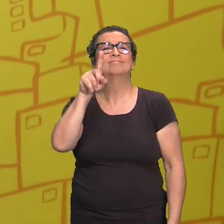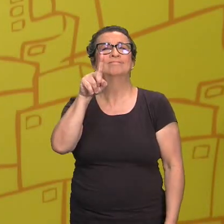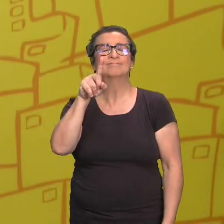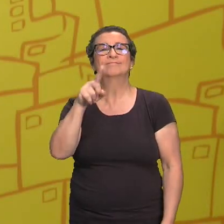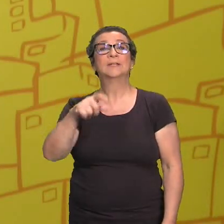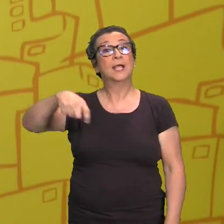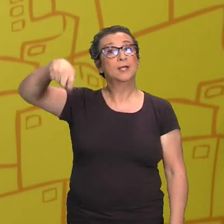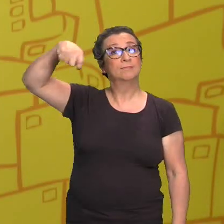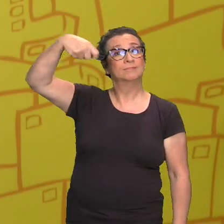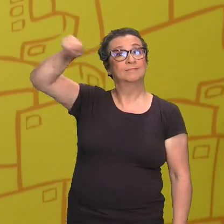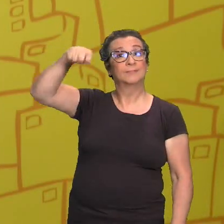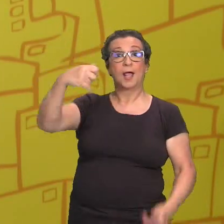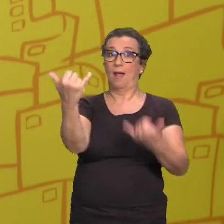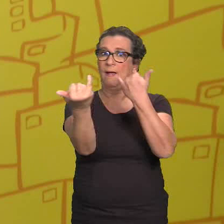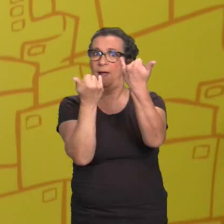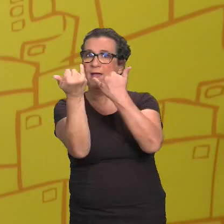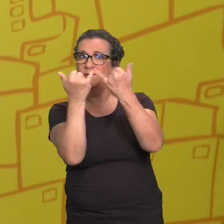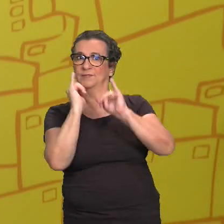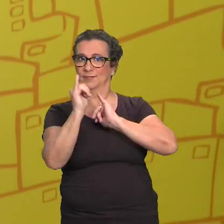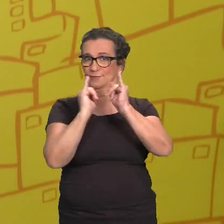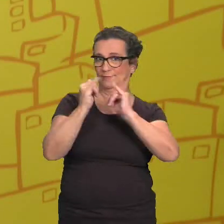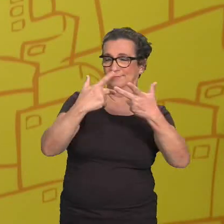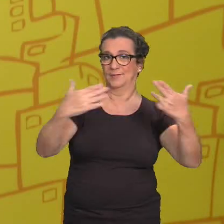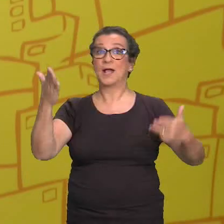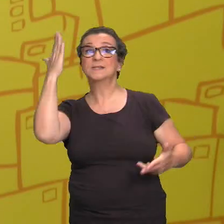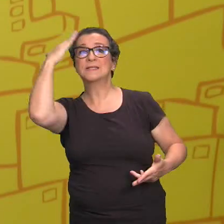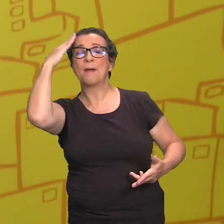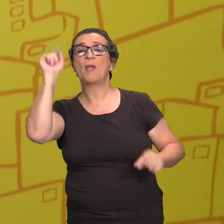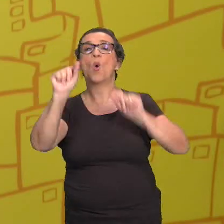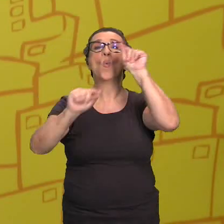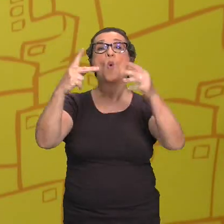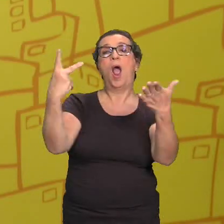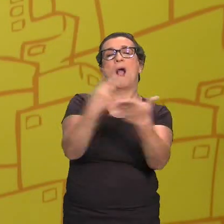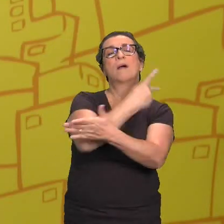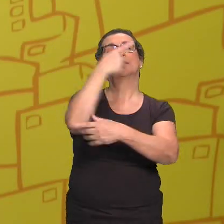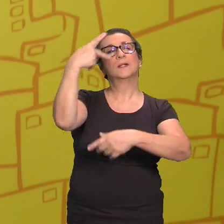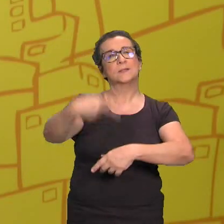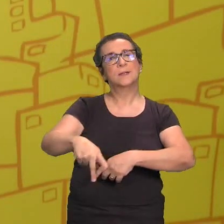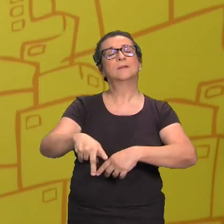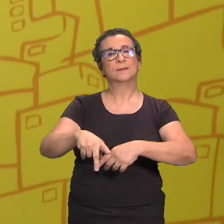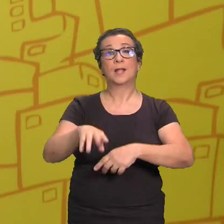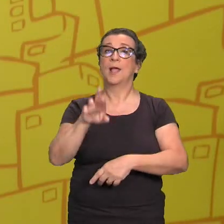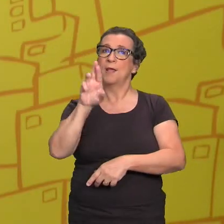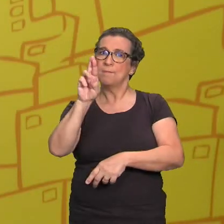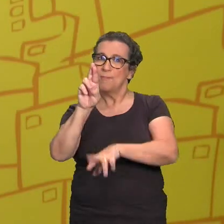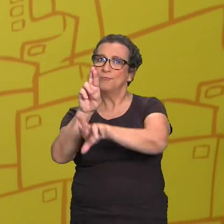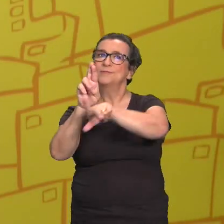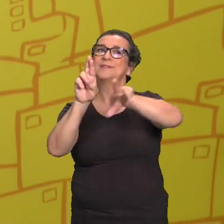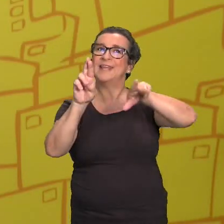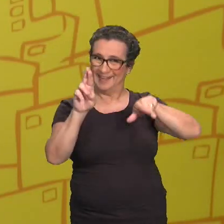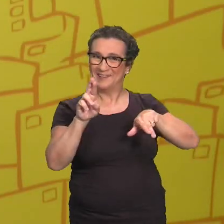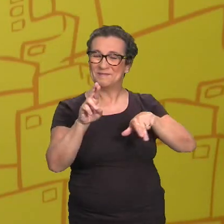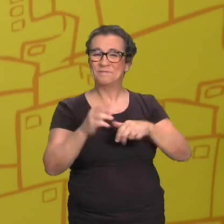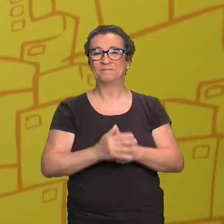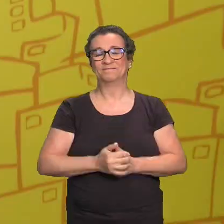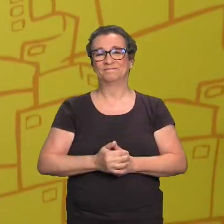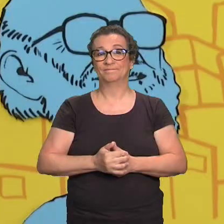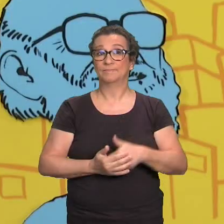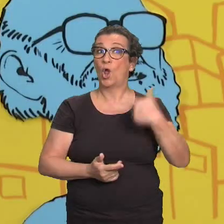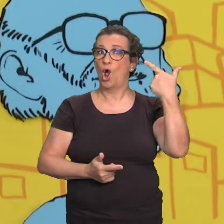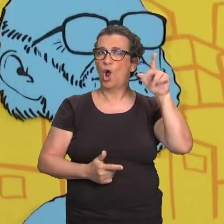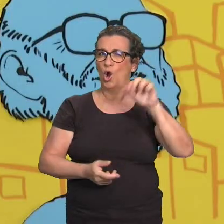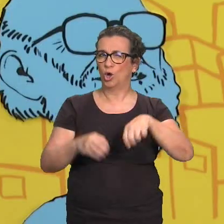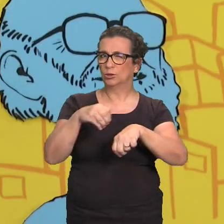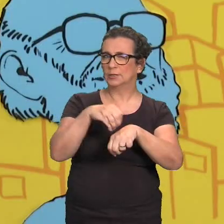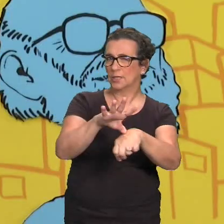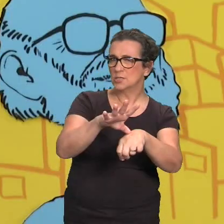marque o sininho de notificações para você saber das novidades da produção da Multirio. Outra dica